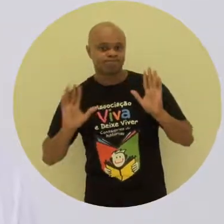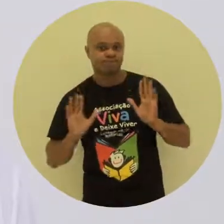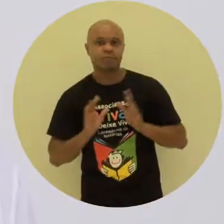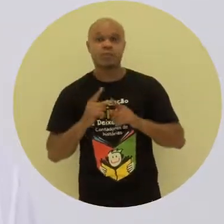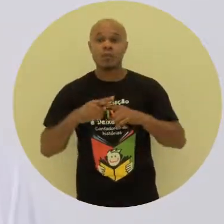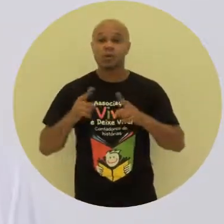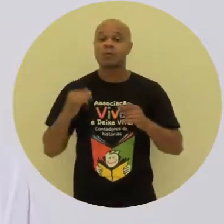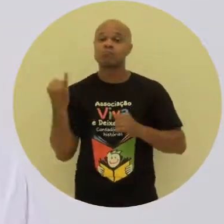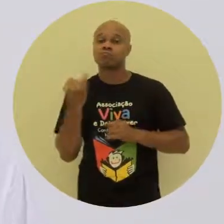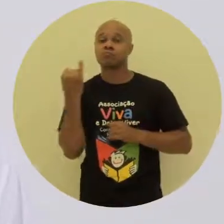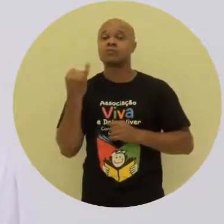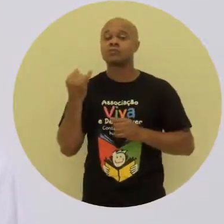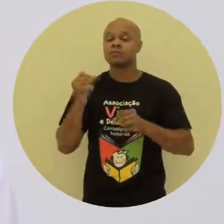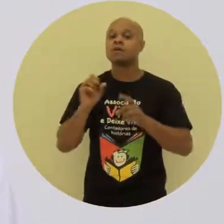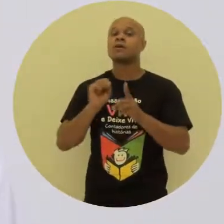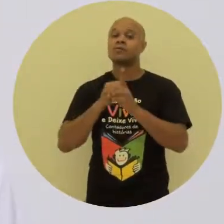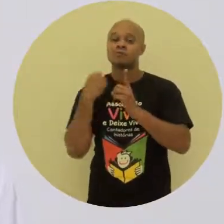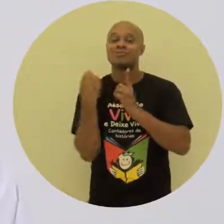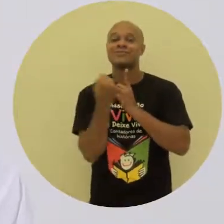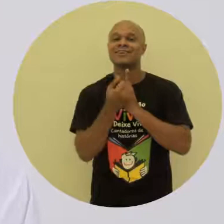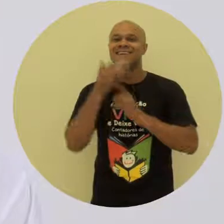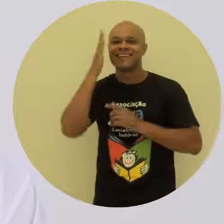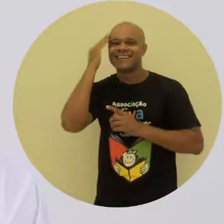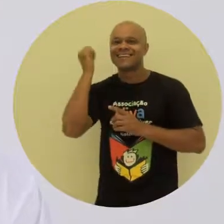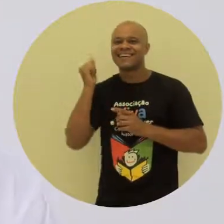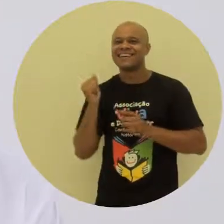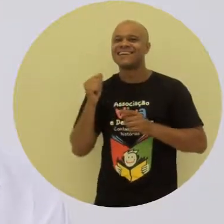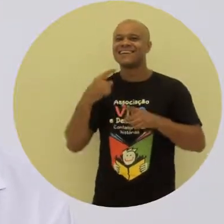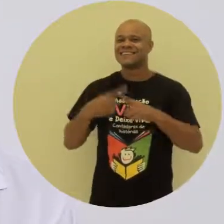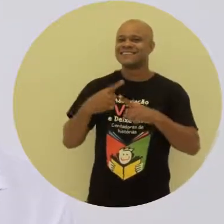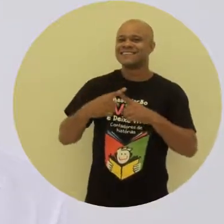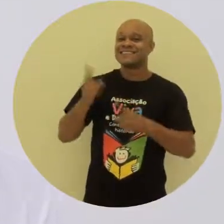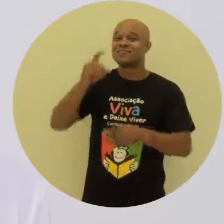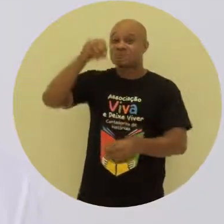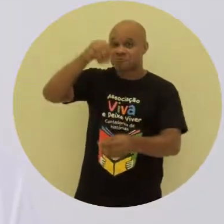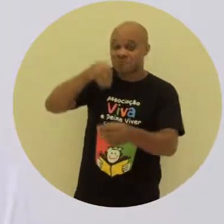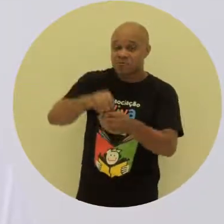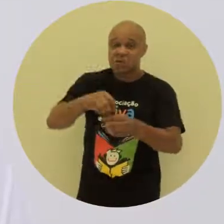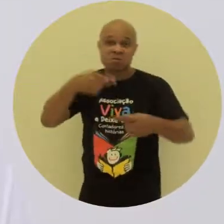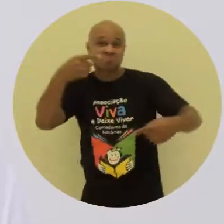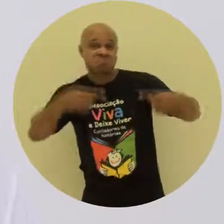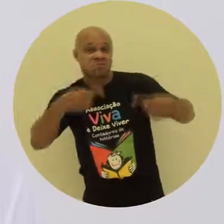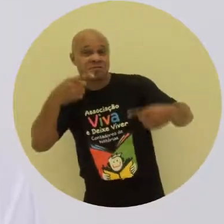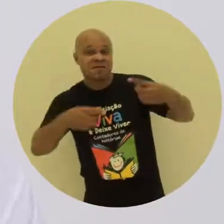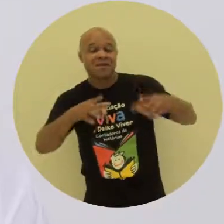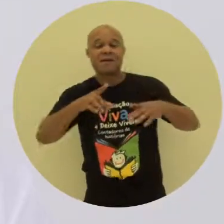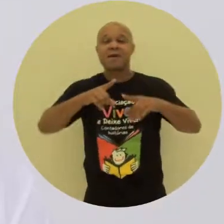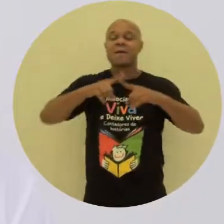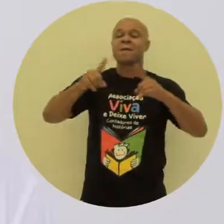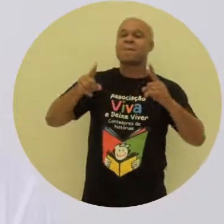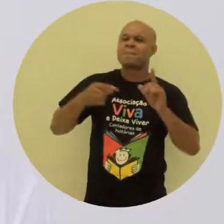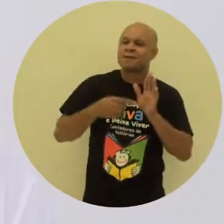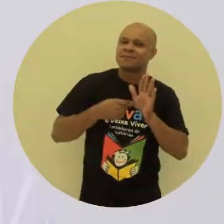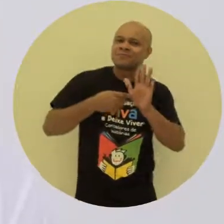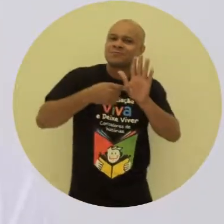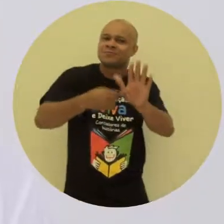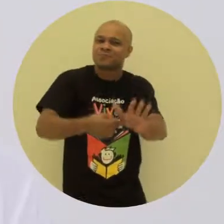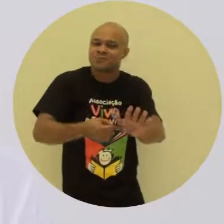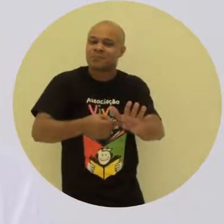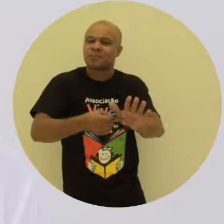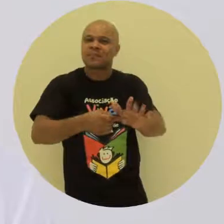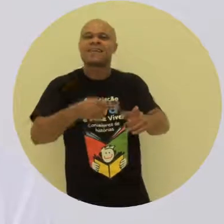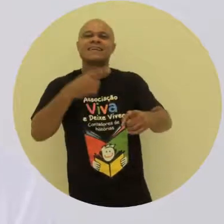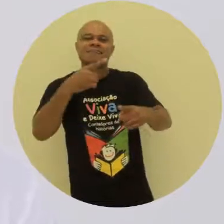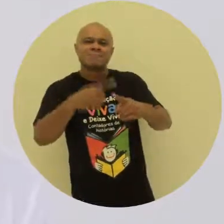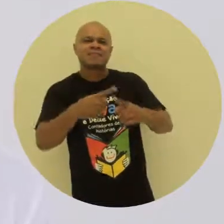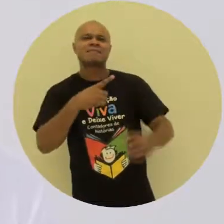importante, né? A nossa sociedade também, como tabu, muitas vezes não coloca isso em discussão, mas nós vamos lidar exatamente com